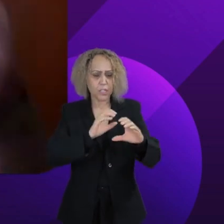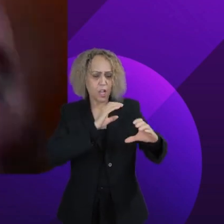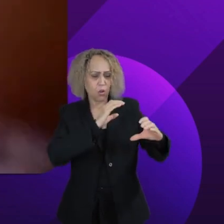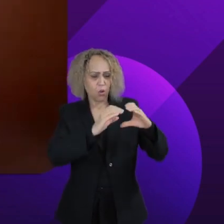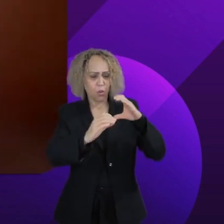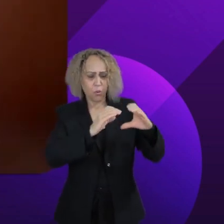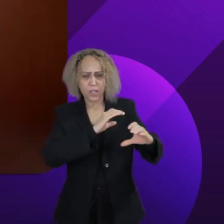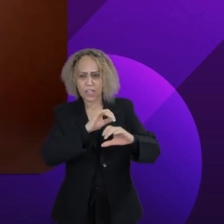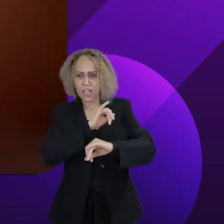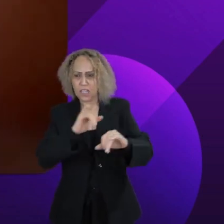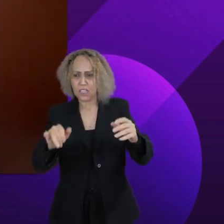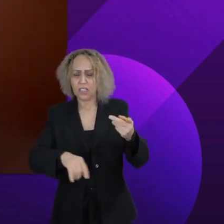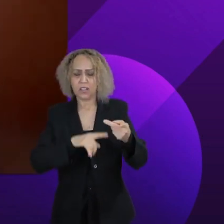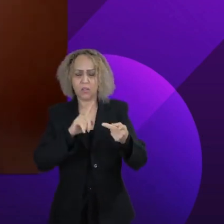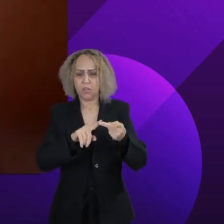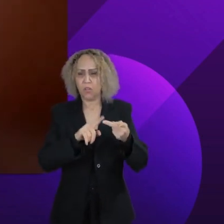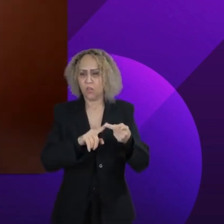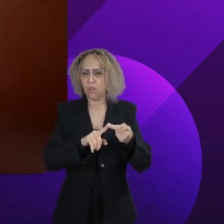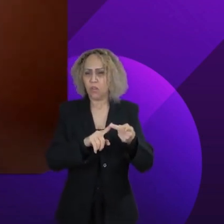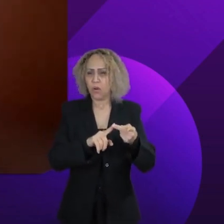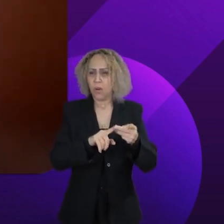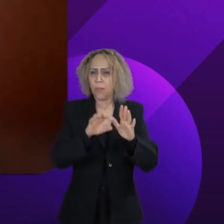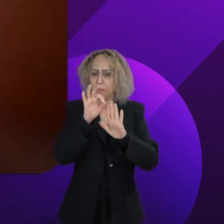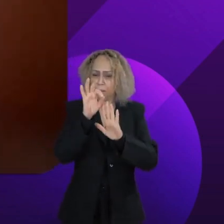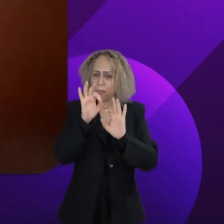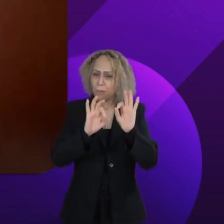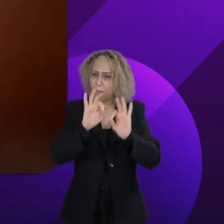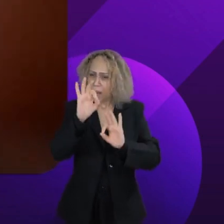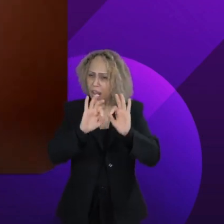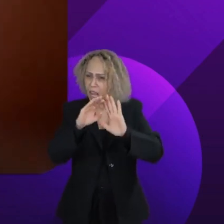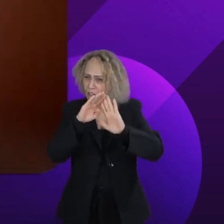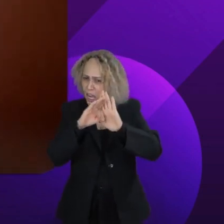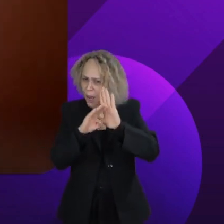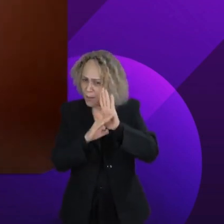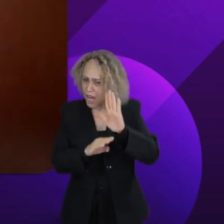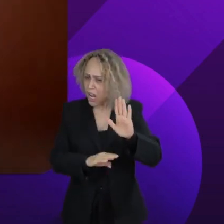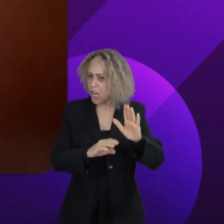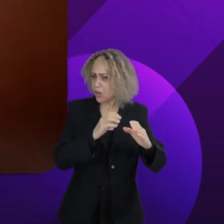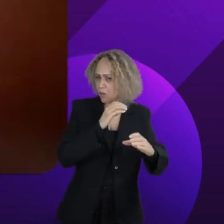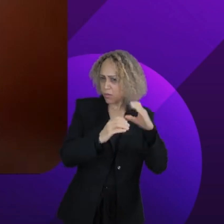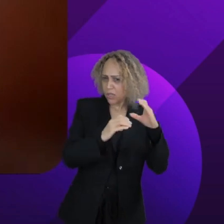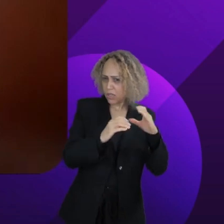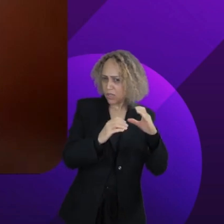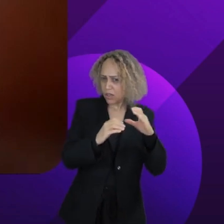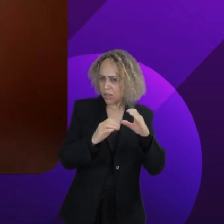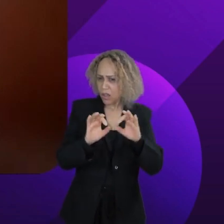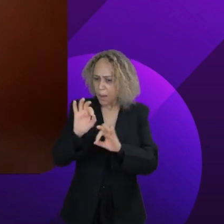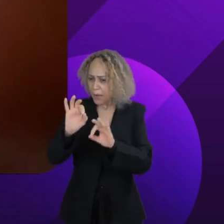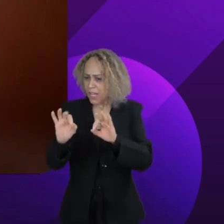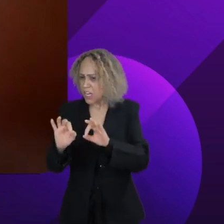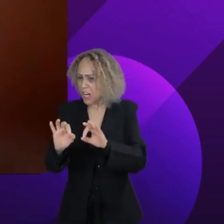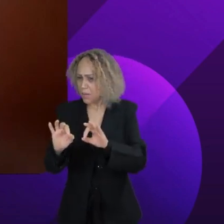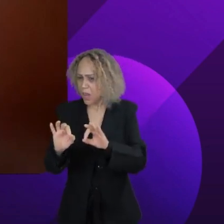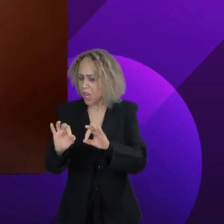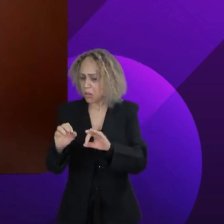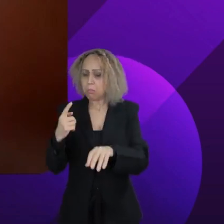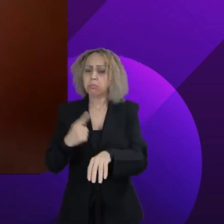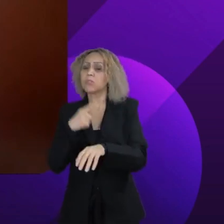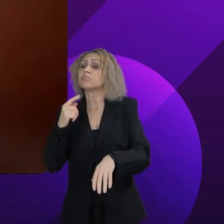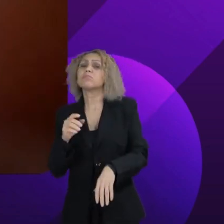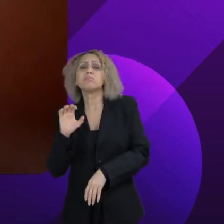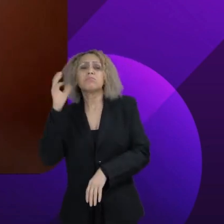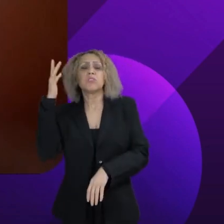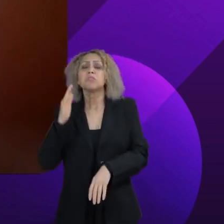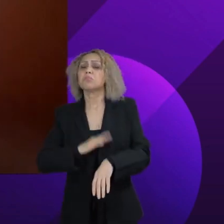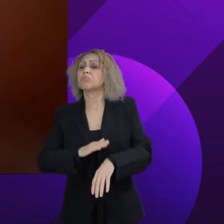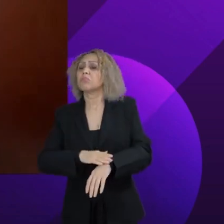fluxos, planejamentos, porque comunicação é planejamento, planejamento não se improvisa. Assim como nós estamos aqui